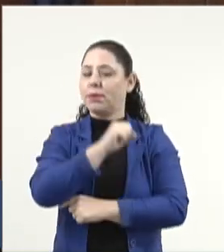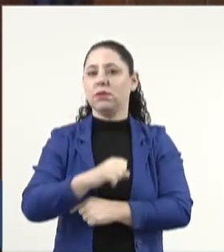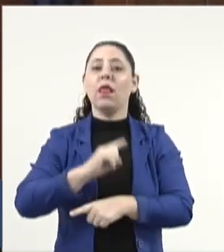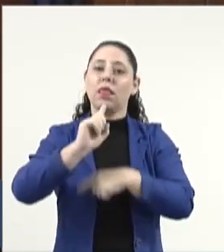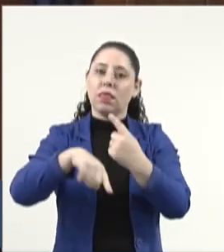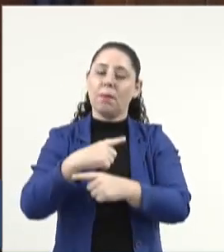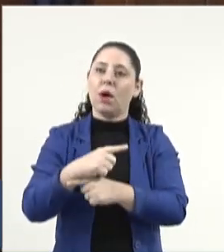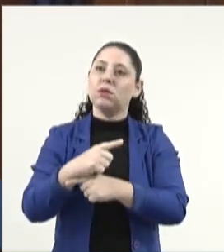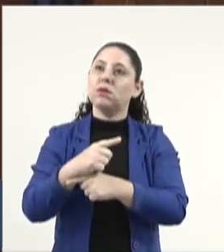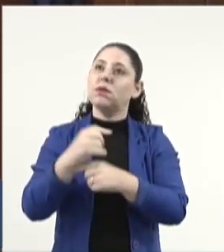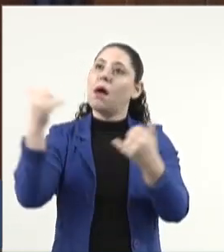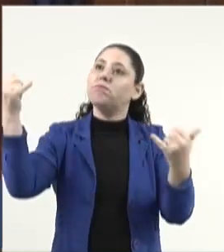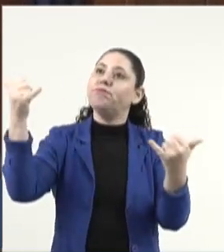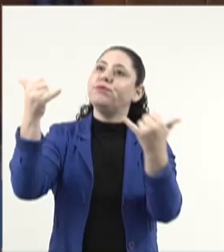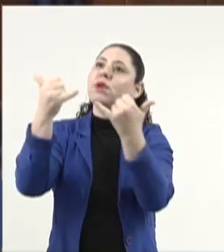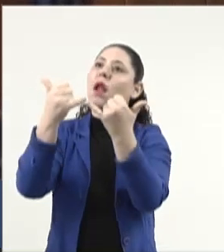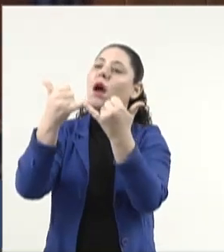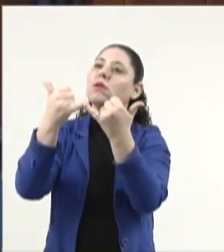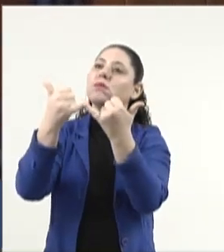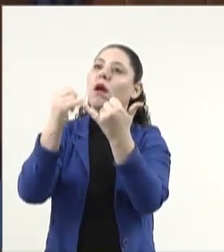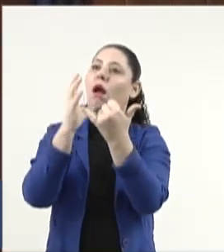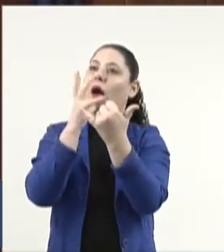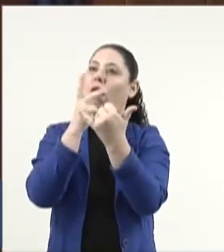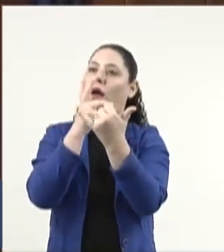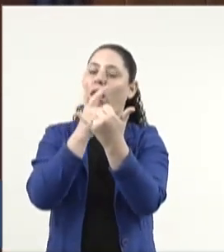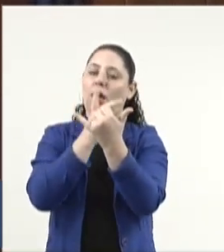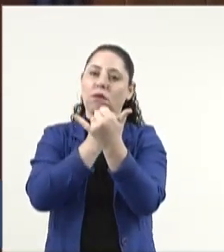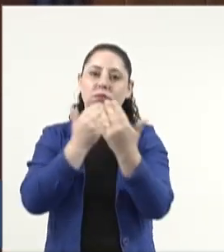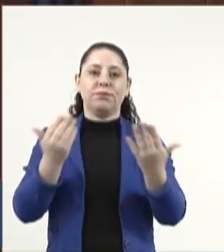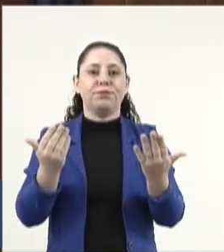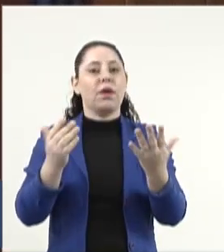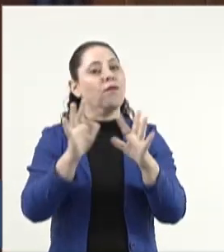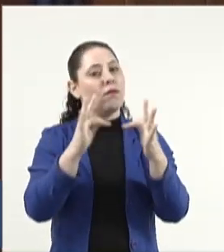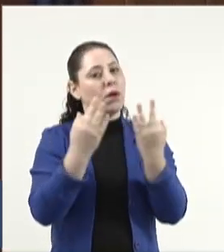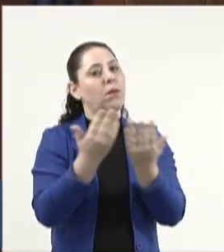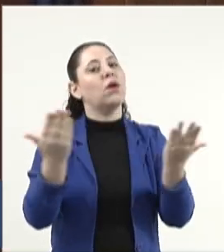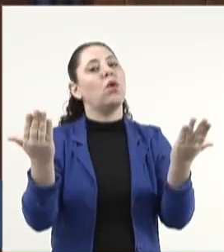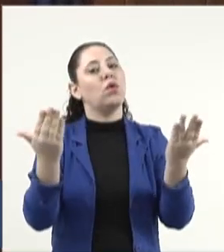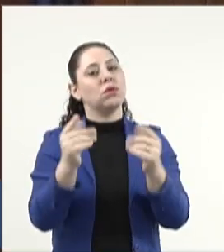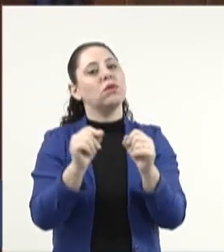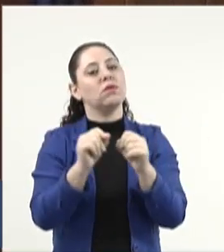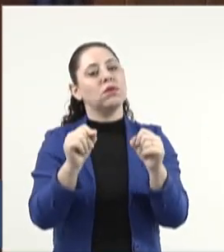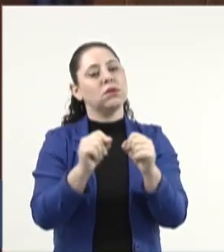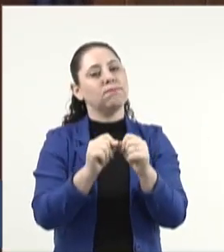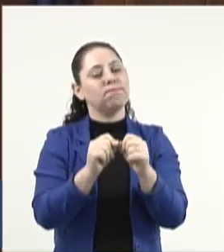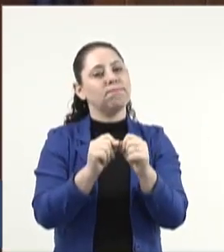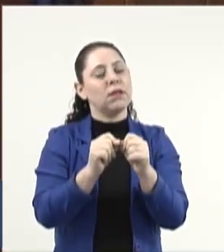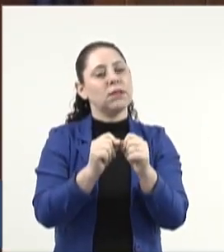para religar é demorado. Mas as famílias hoje estão fazendo um